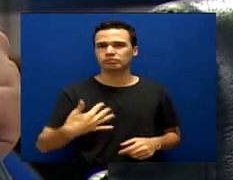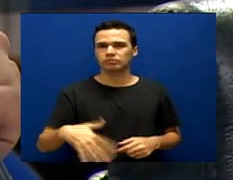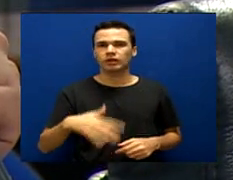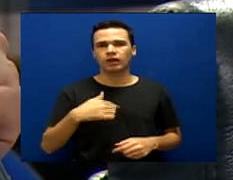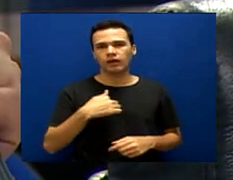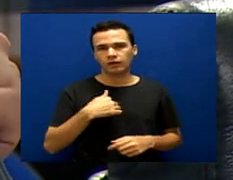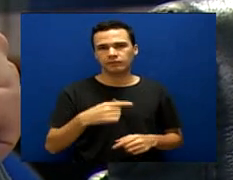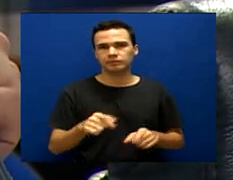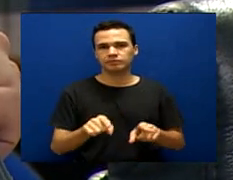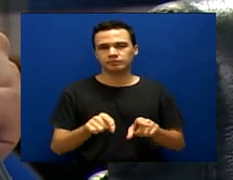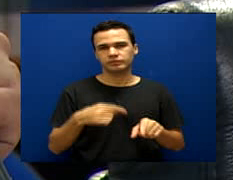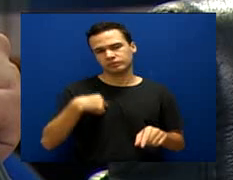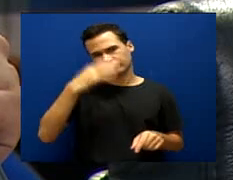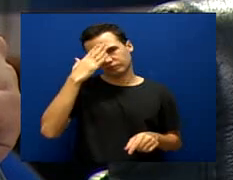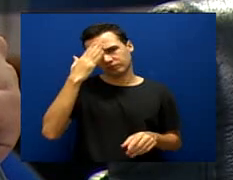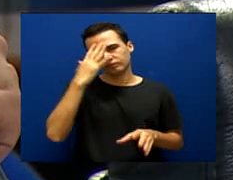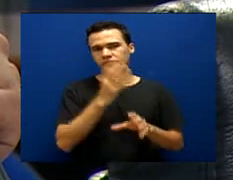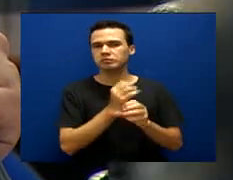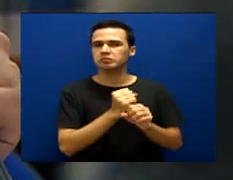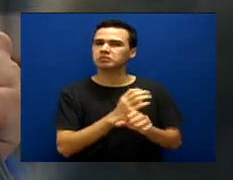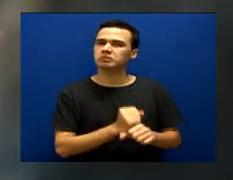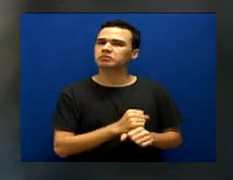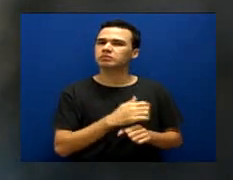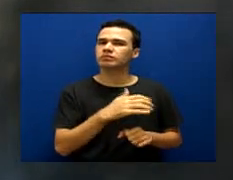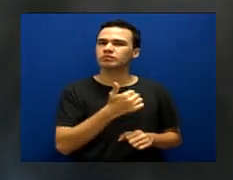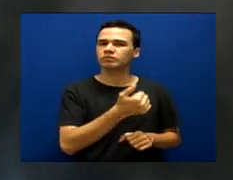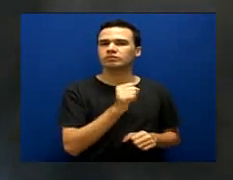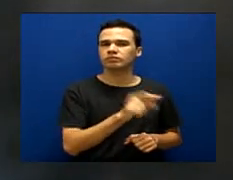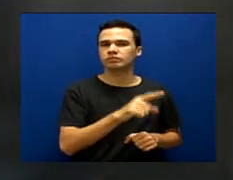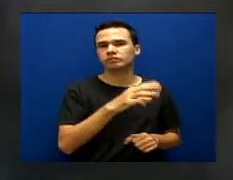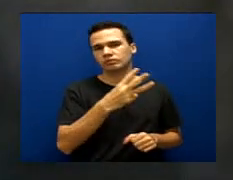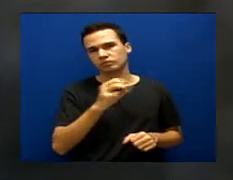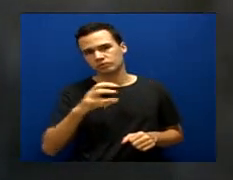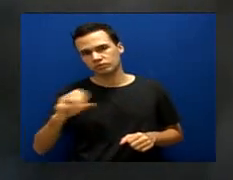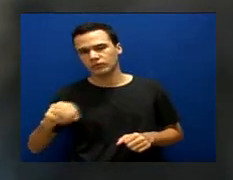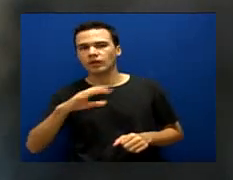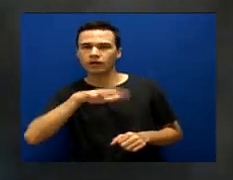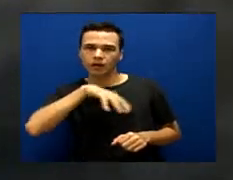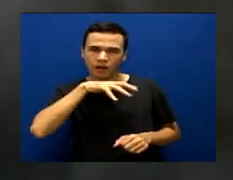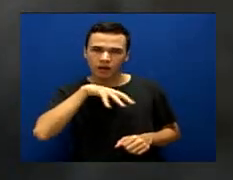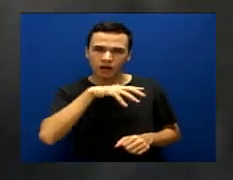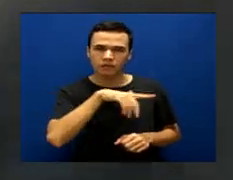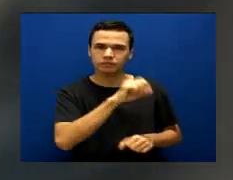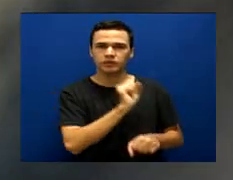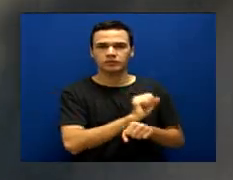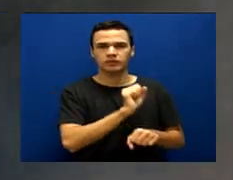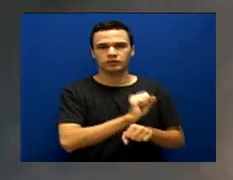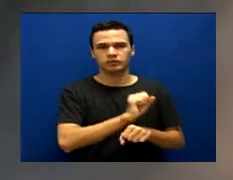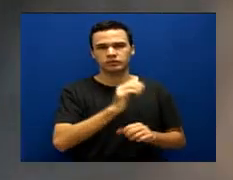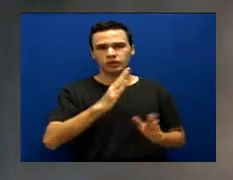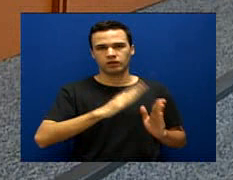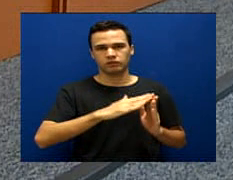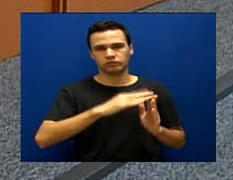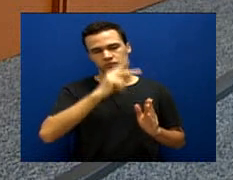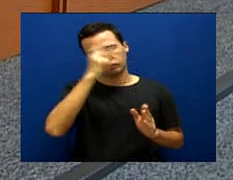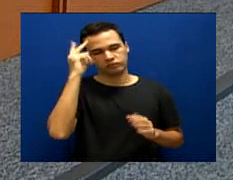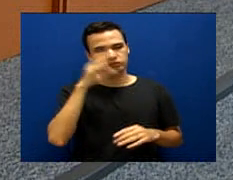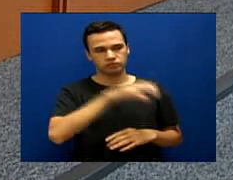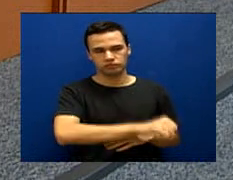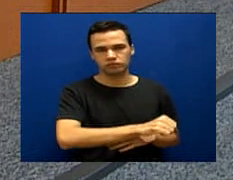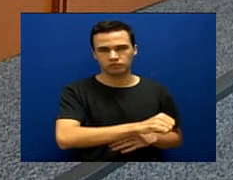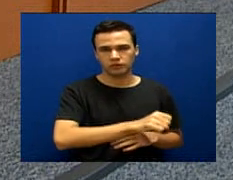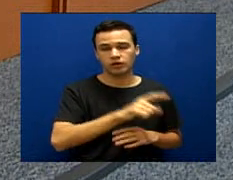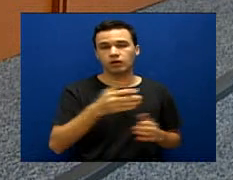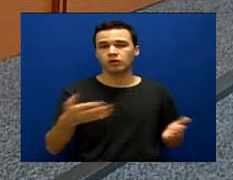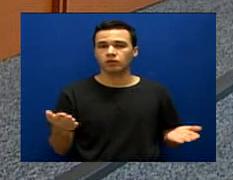Eu somei assim mentalmente, hoje a gente tem uma média de 1.300 animais nos abrigos aguardando um lar. Hoje a